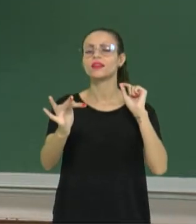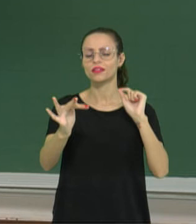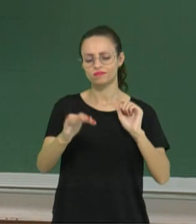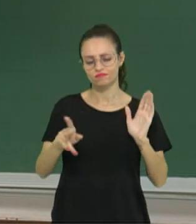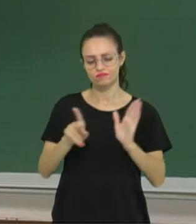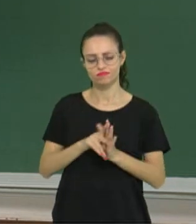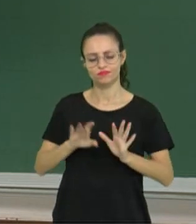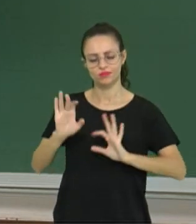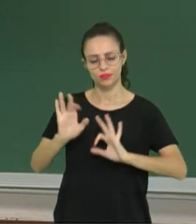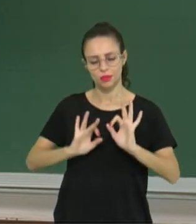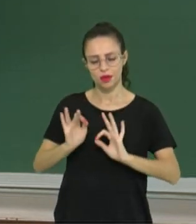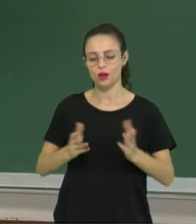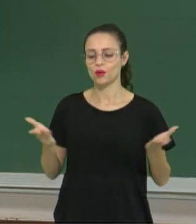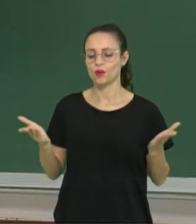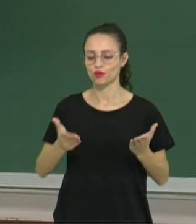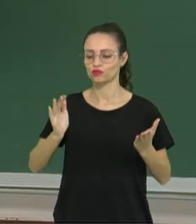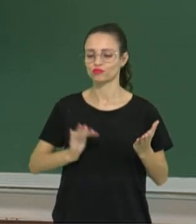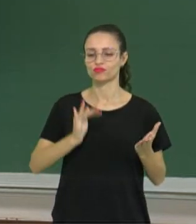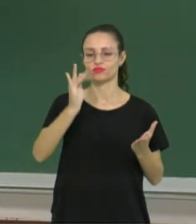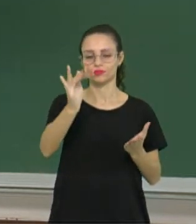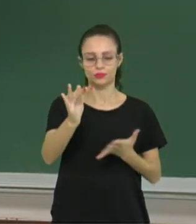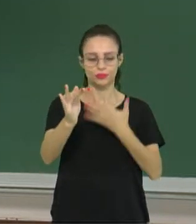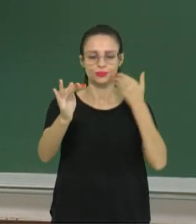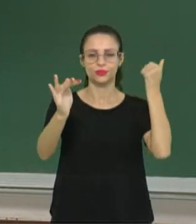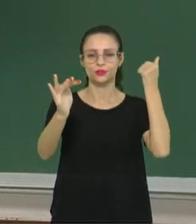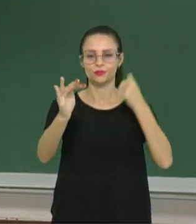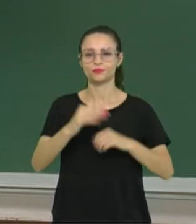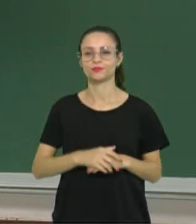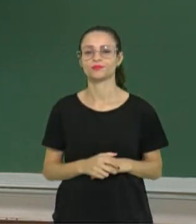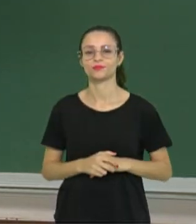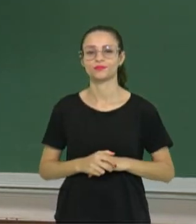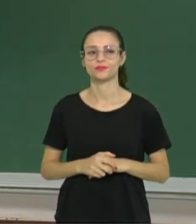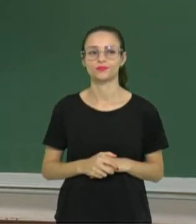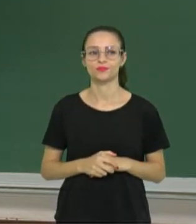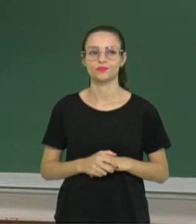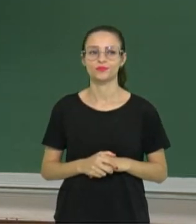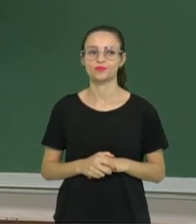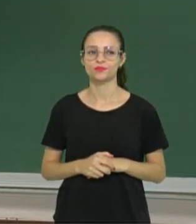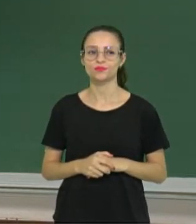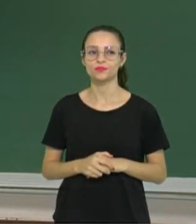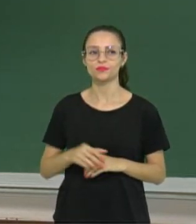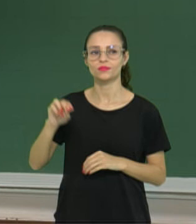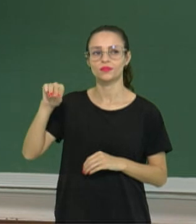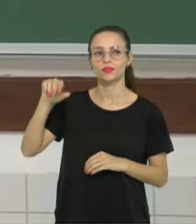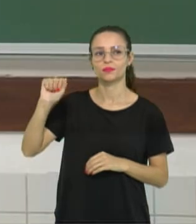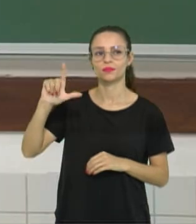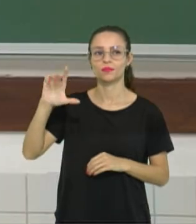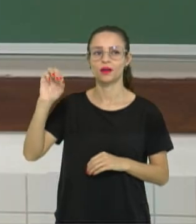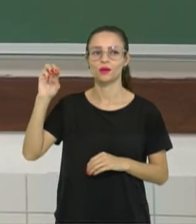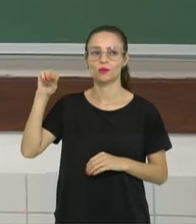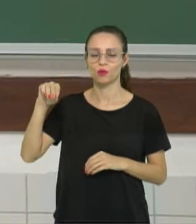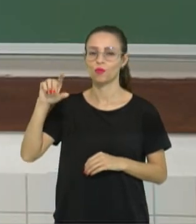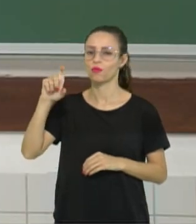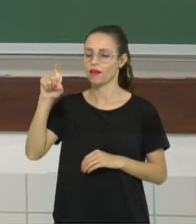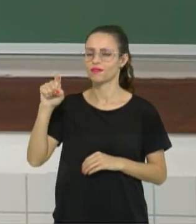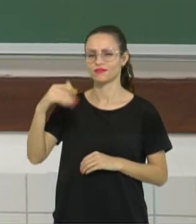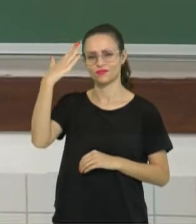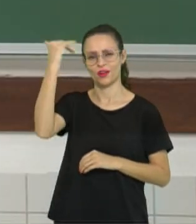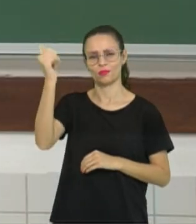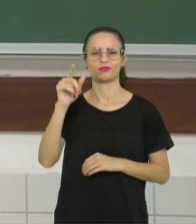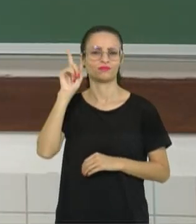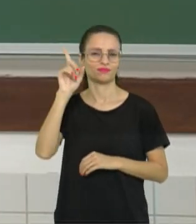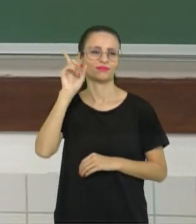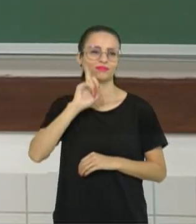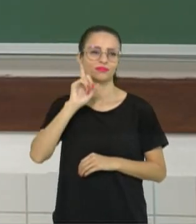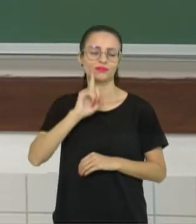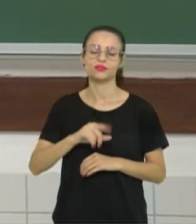que se preparam hoje. Né? Malcolm X, uma figura célebre dentro da história dos Estados Unidos. Ok? Students,